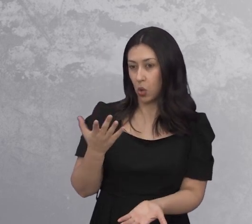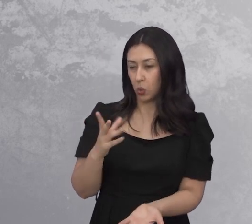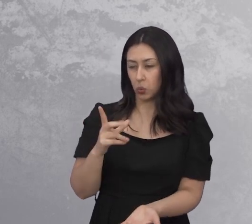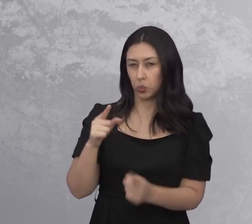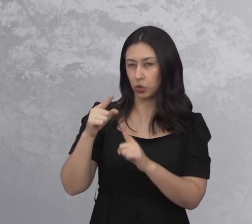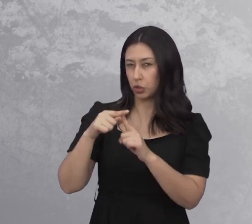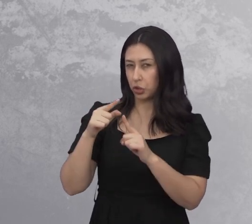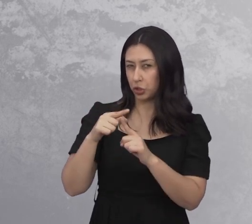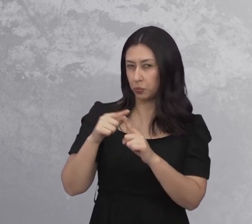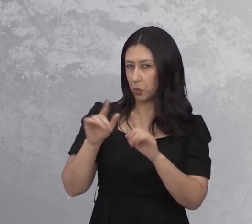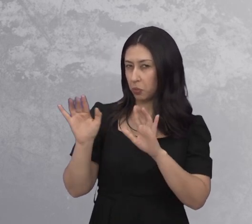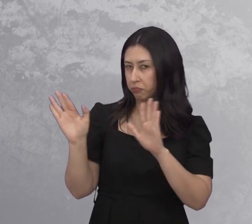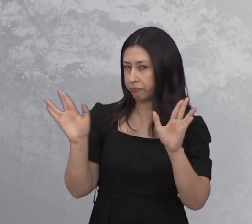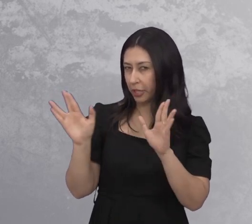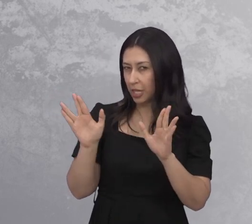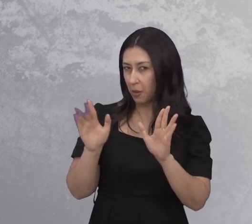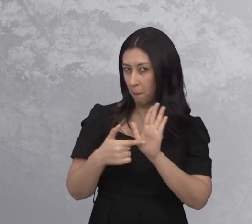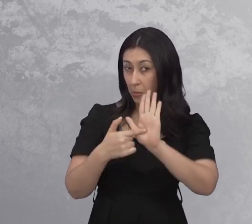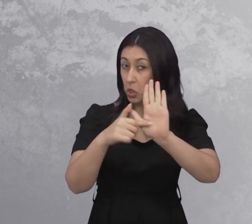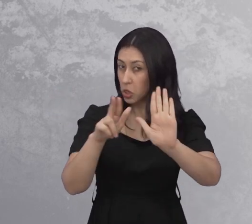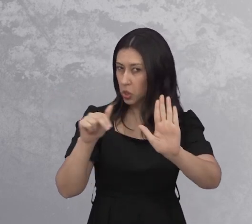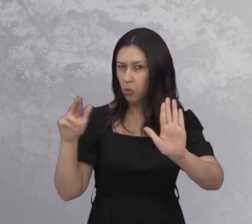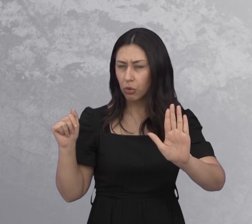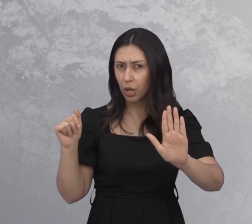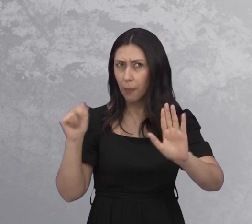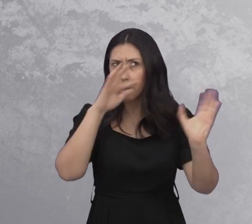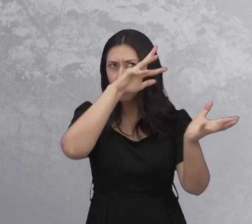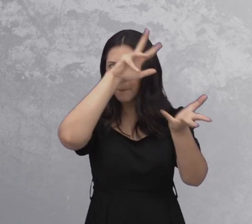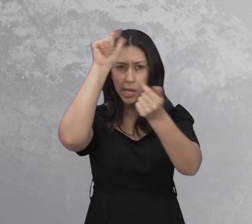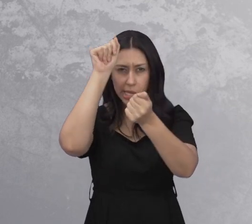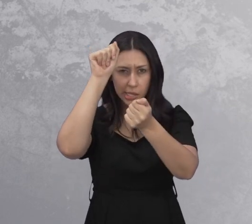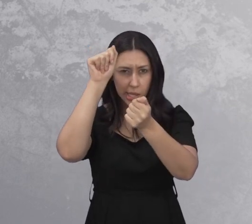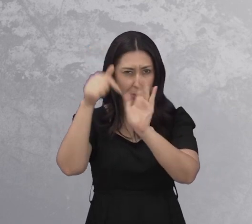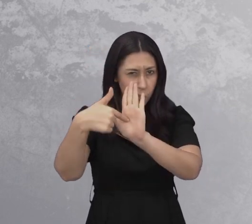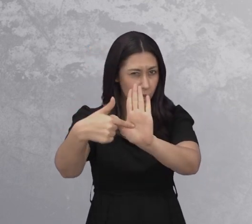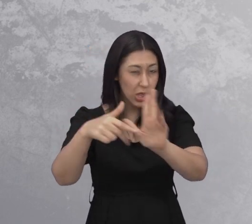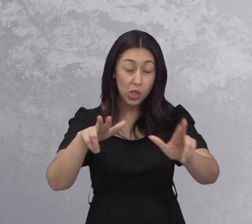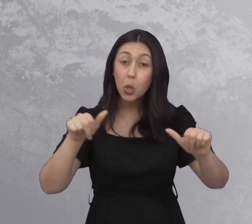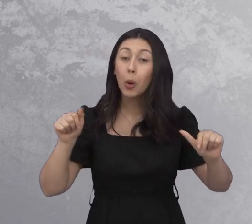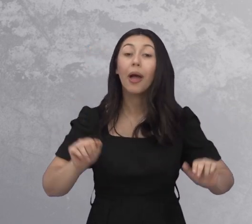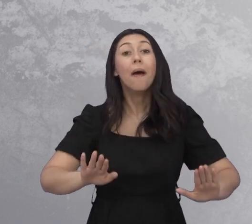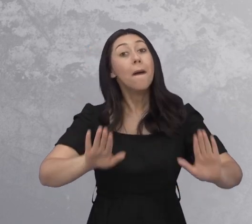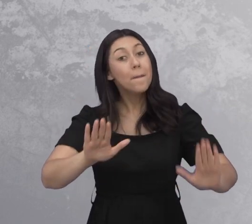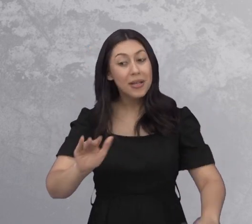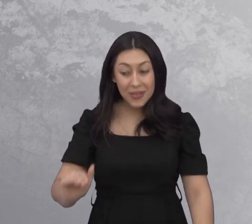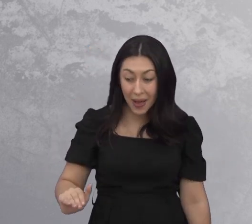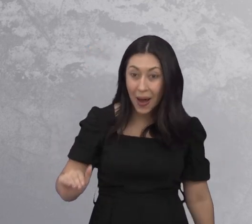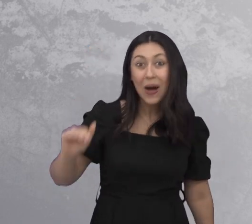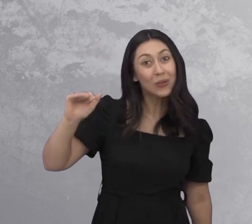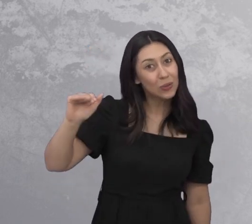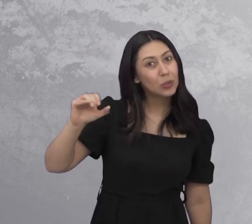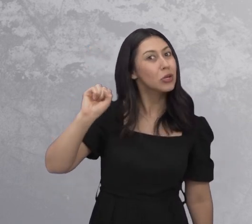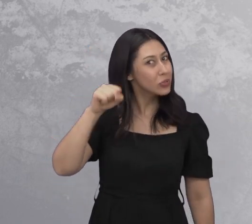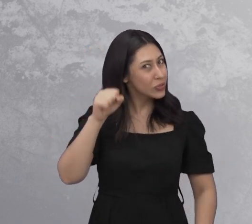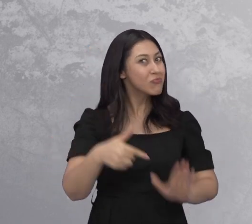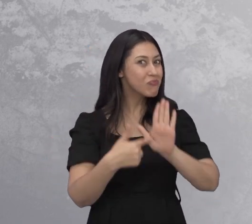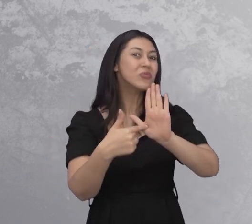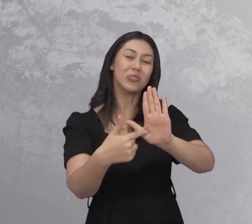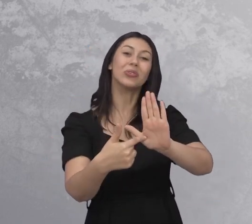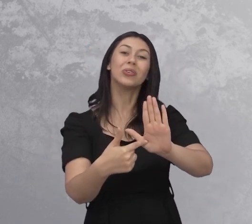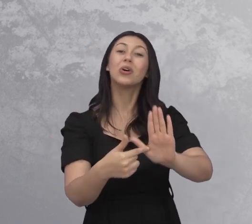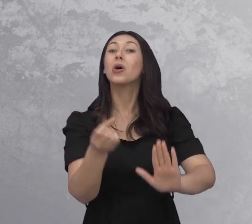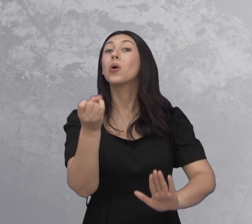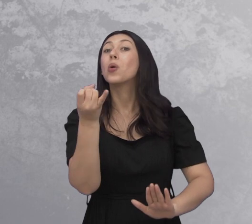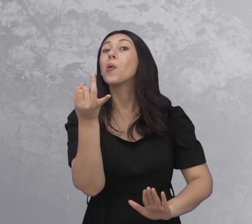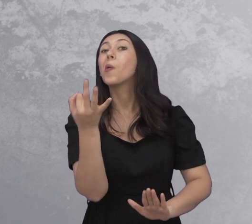foi. O planeta dele nunca revelado foi. Mas a altura do mestre revelada foi. Quanto mede